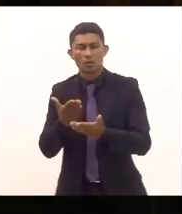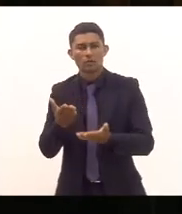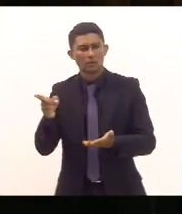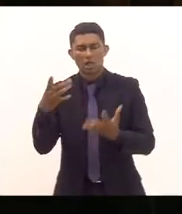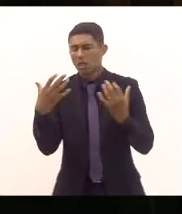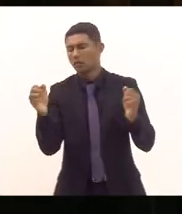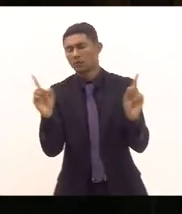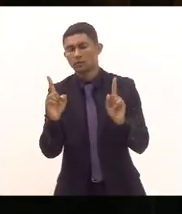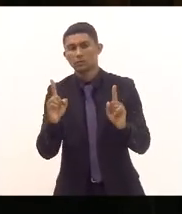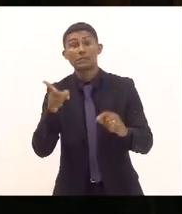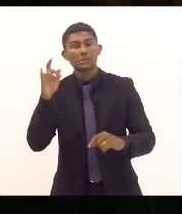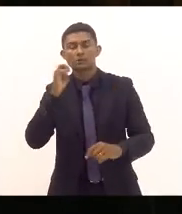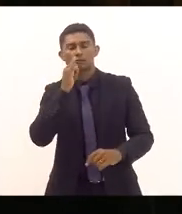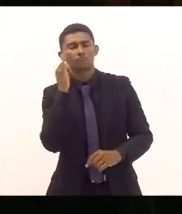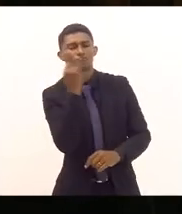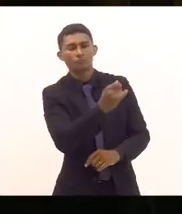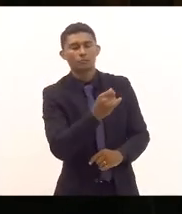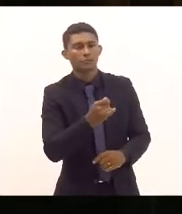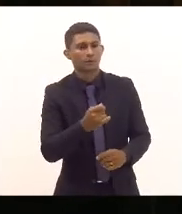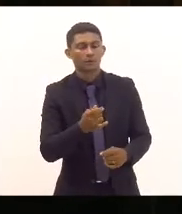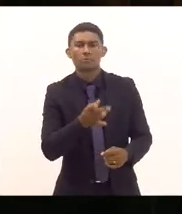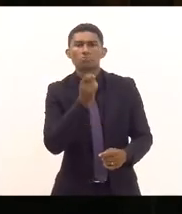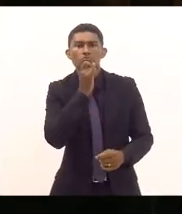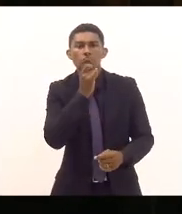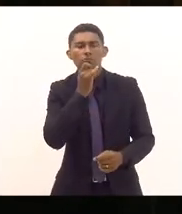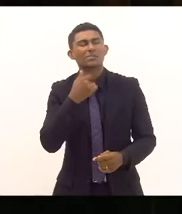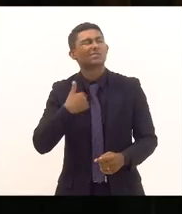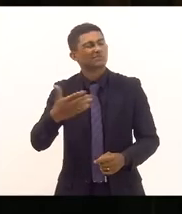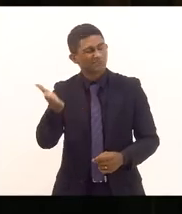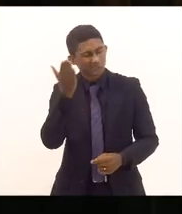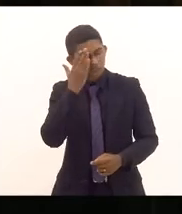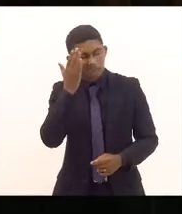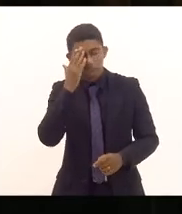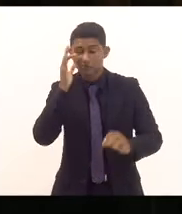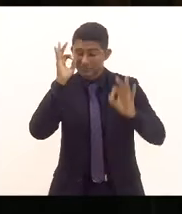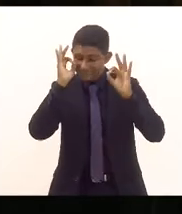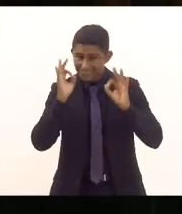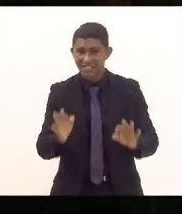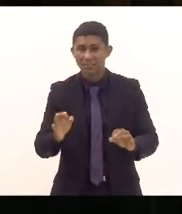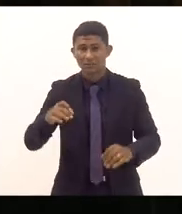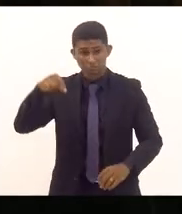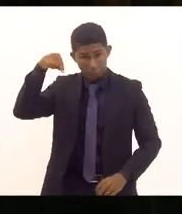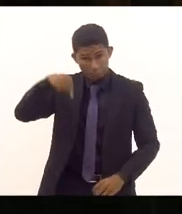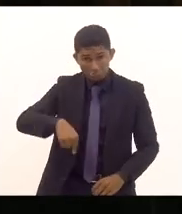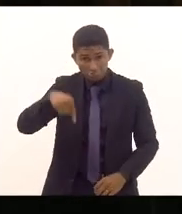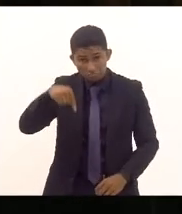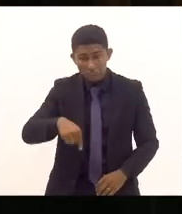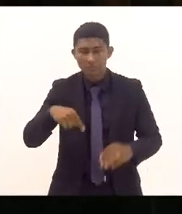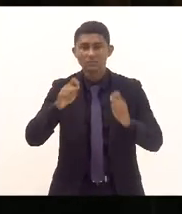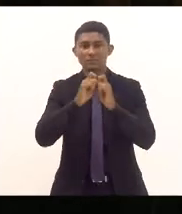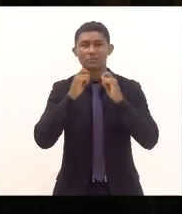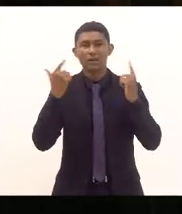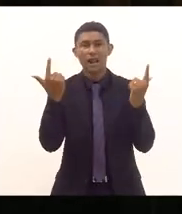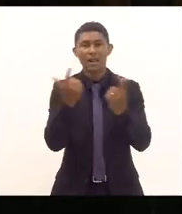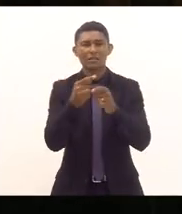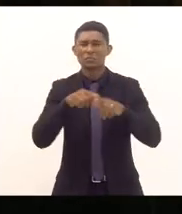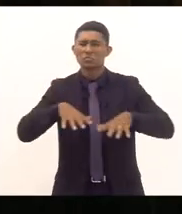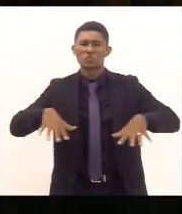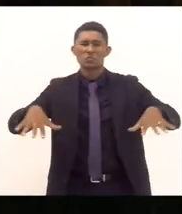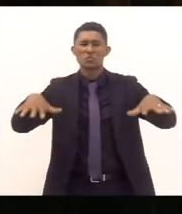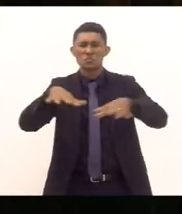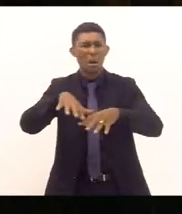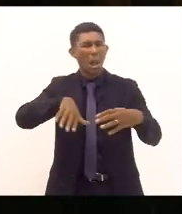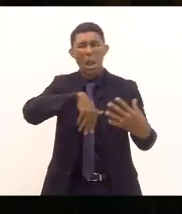tenho a mais absoluta convicção que esse Parlamento se tornaria um pandemônio porque